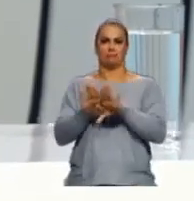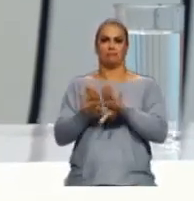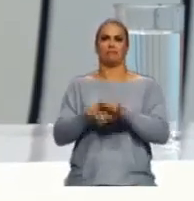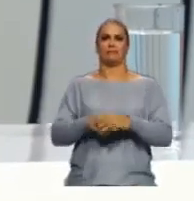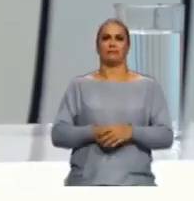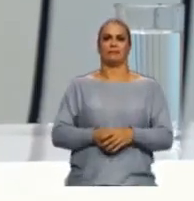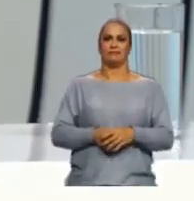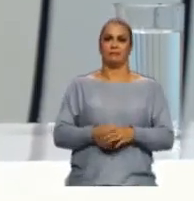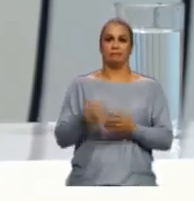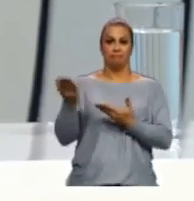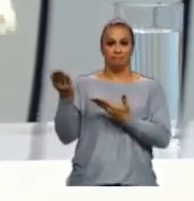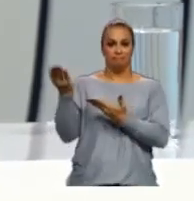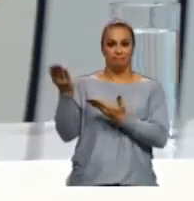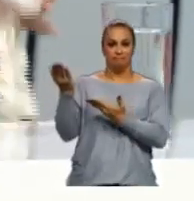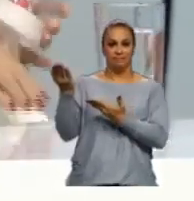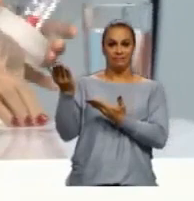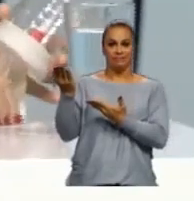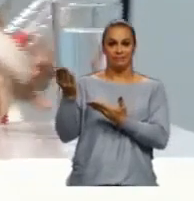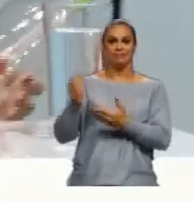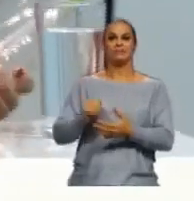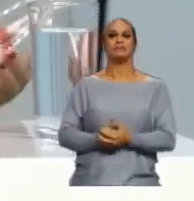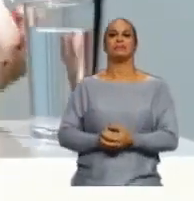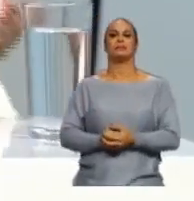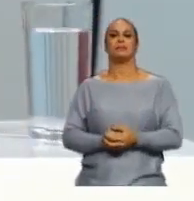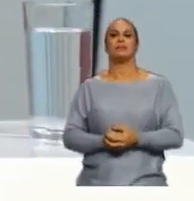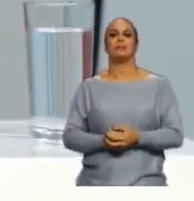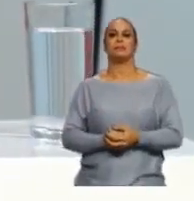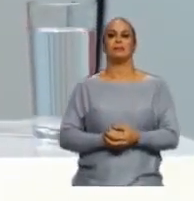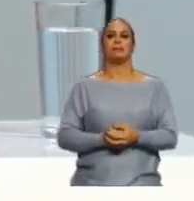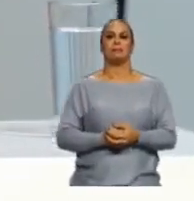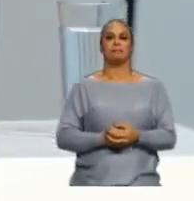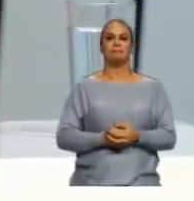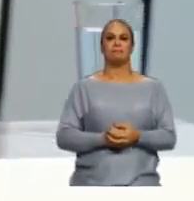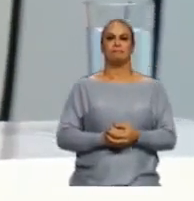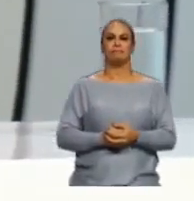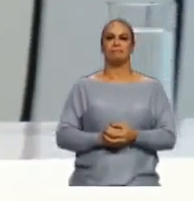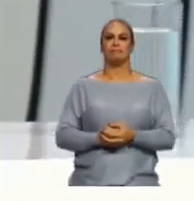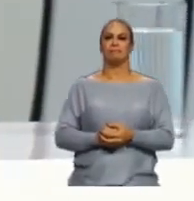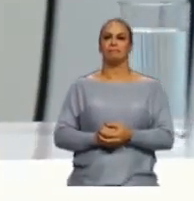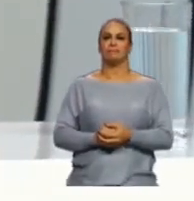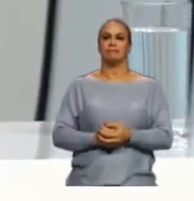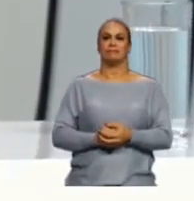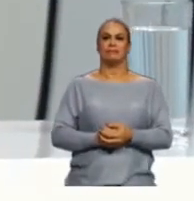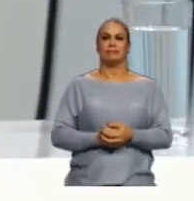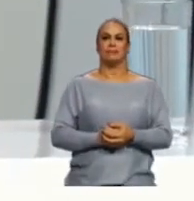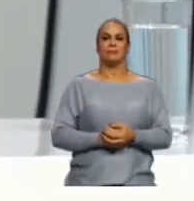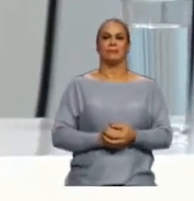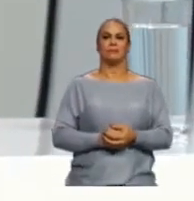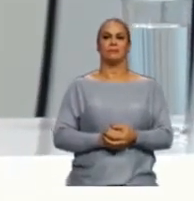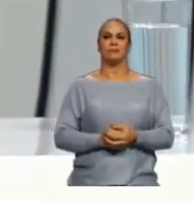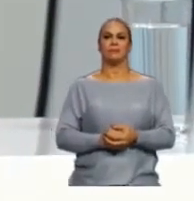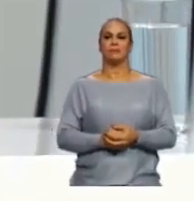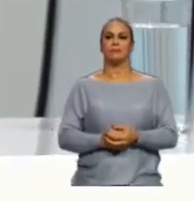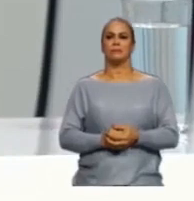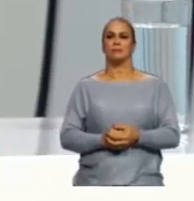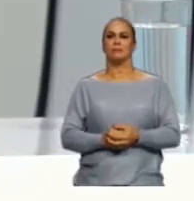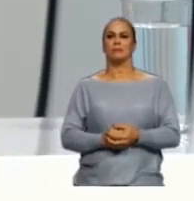Quando você faz isso aqui, você coloca também uma fita adesiva para segurar.